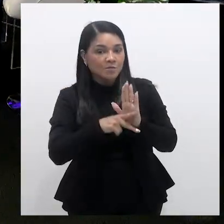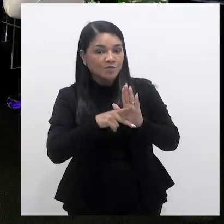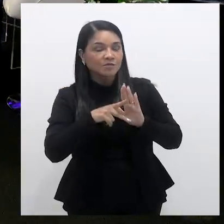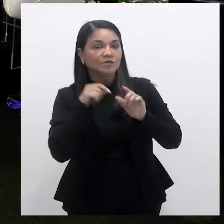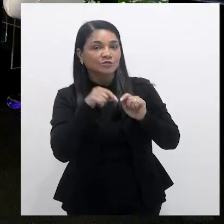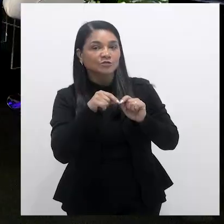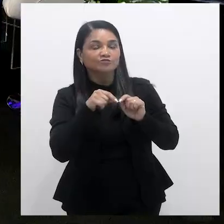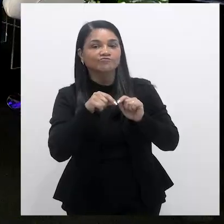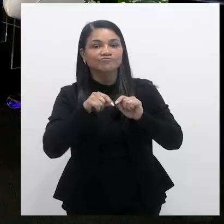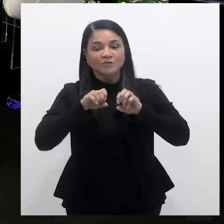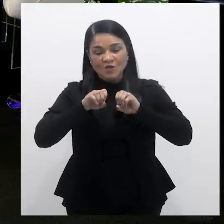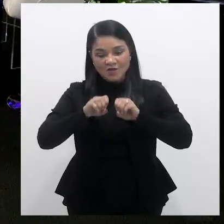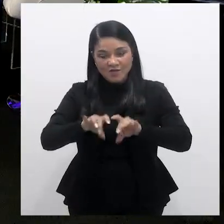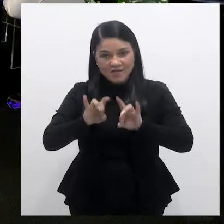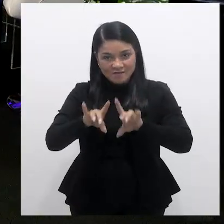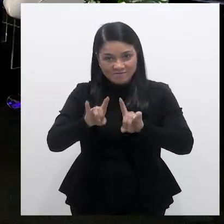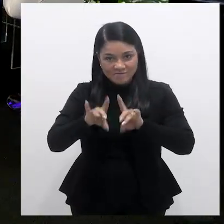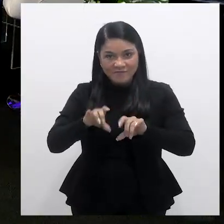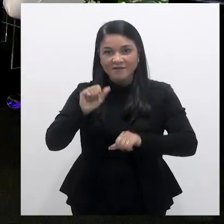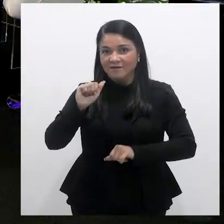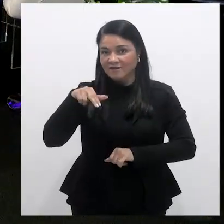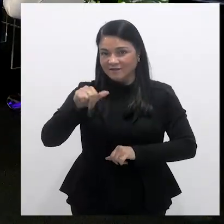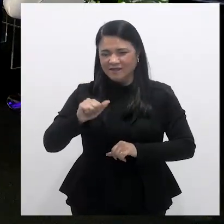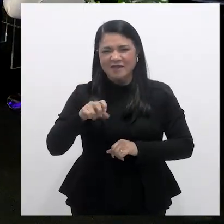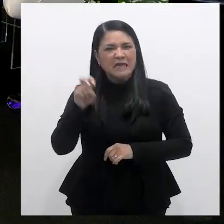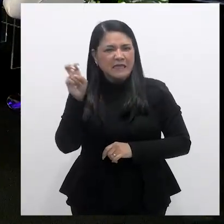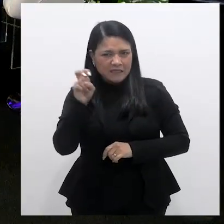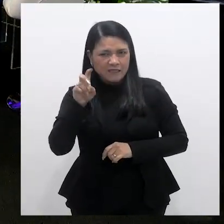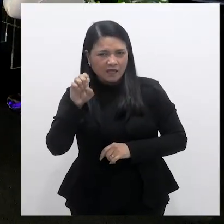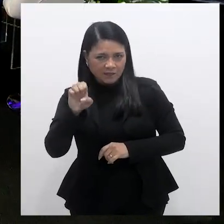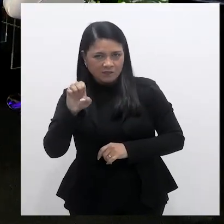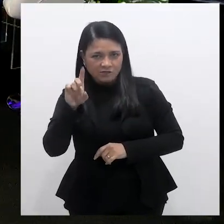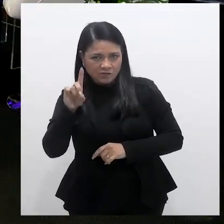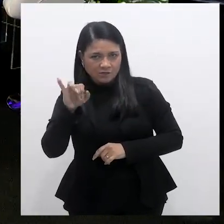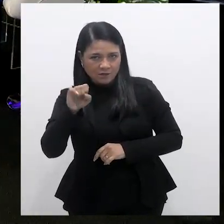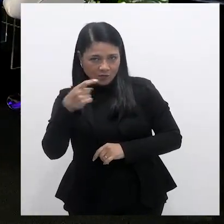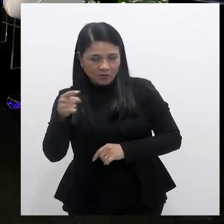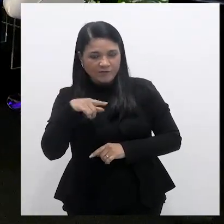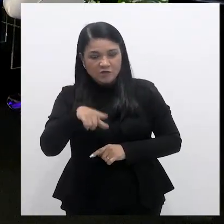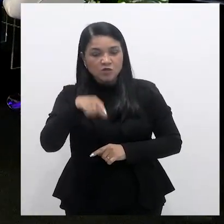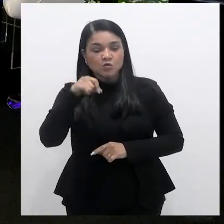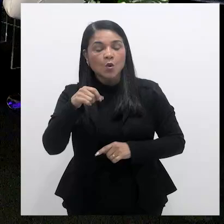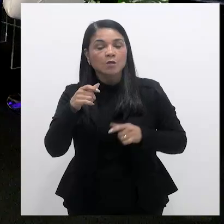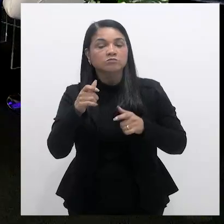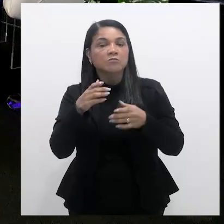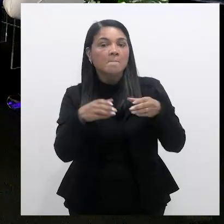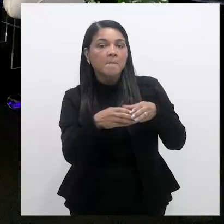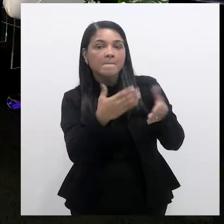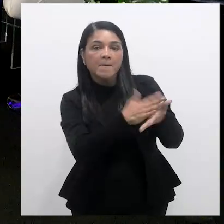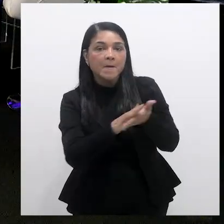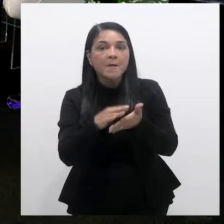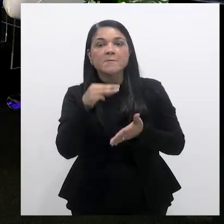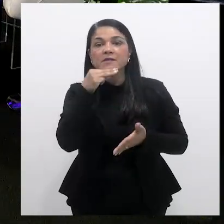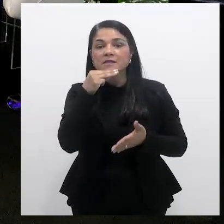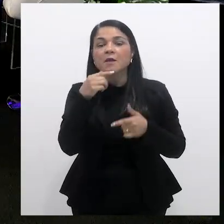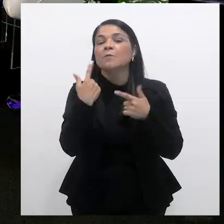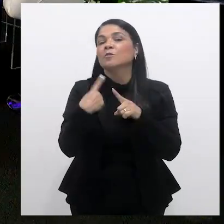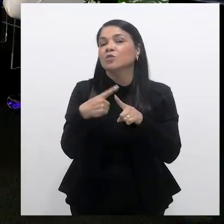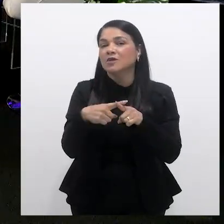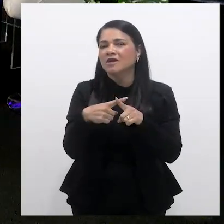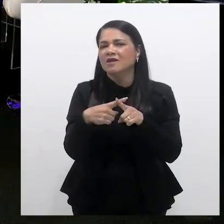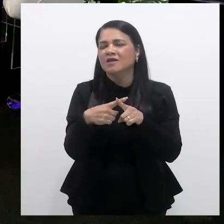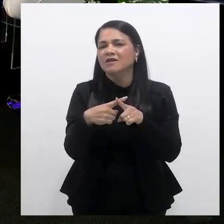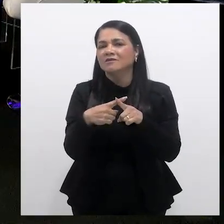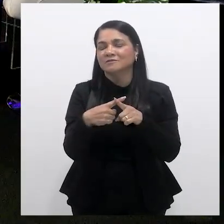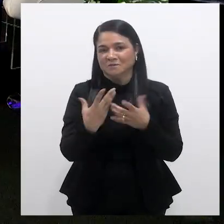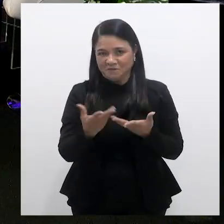é um projeto lindo que você já faz, já está na 5ª edição, né? Sim. E vocês escolhem a Mangueira por quê? Qual é a história de